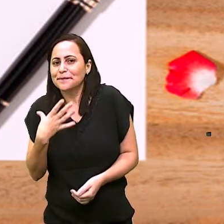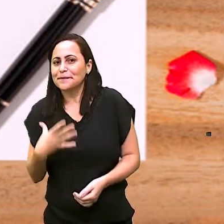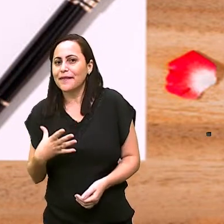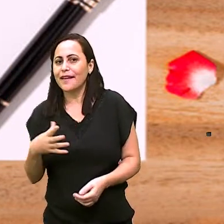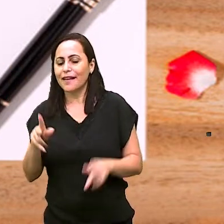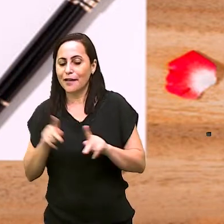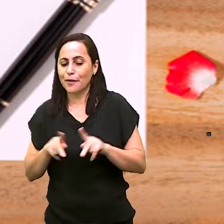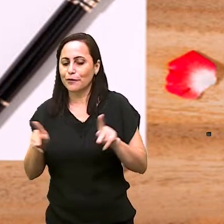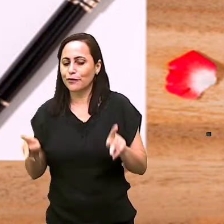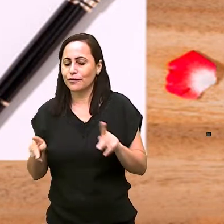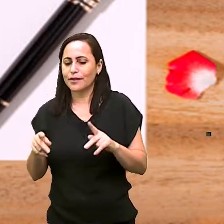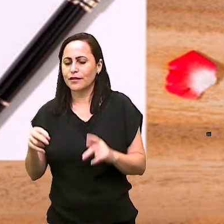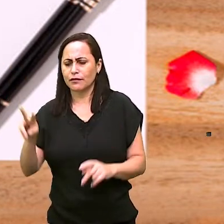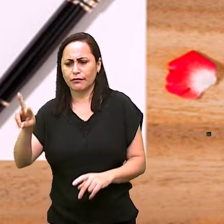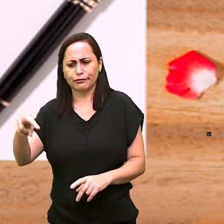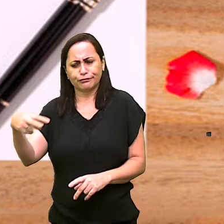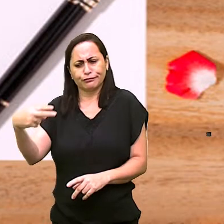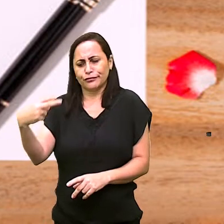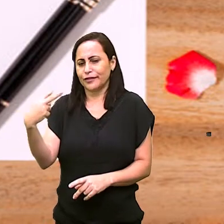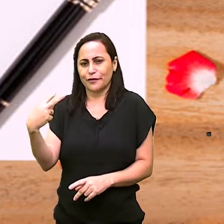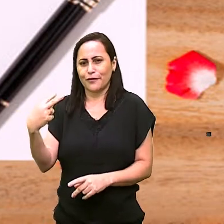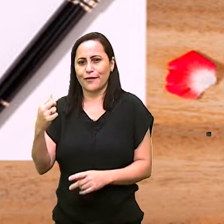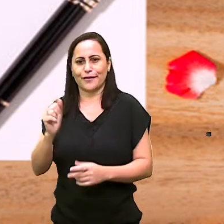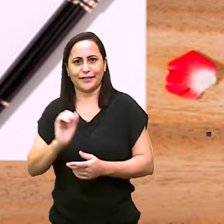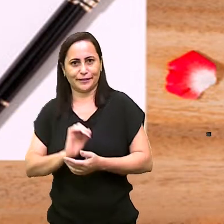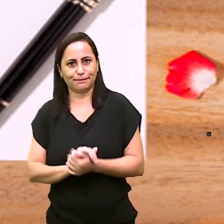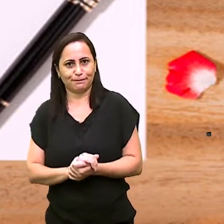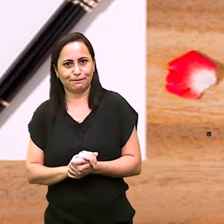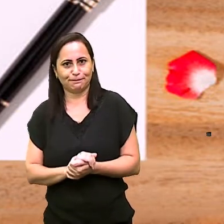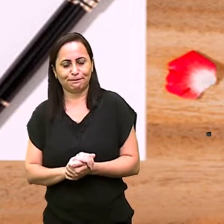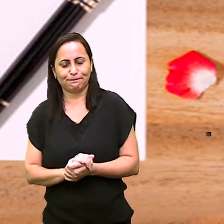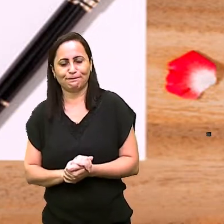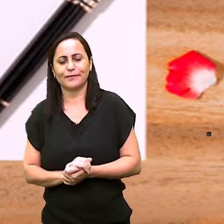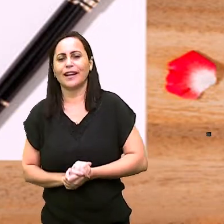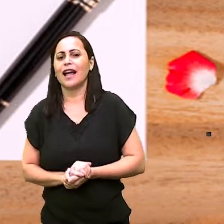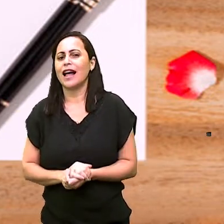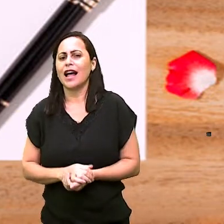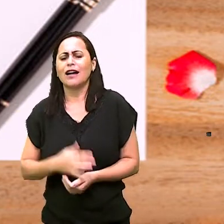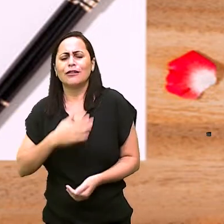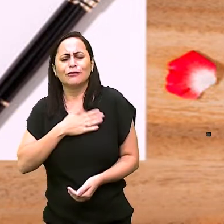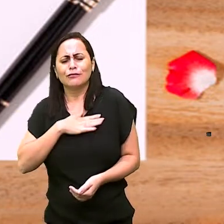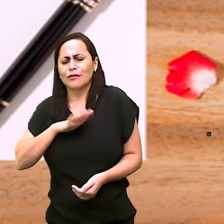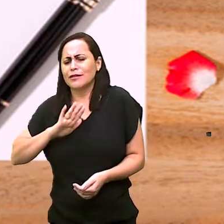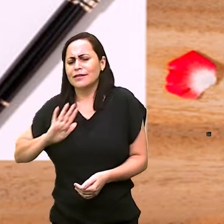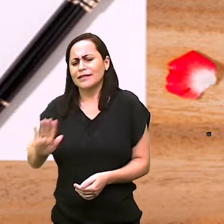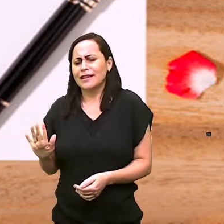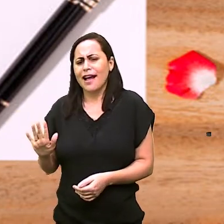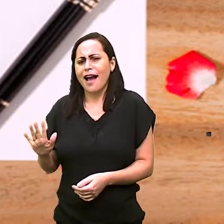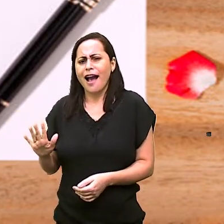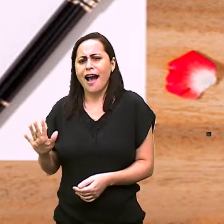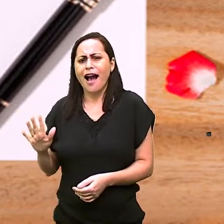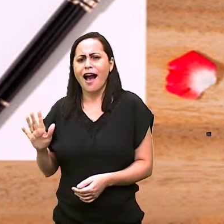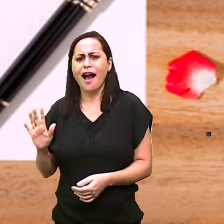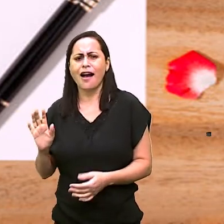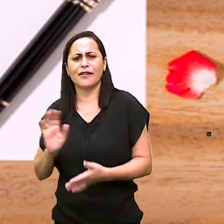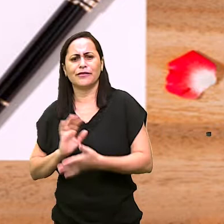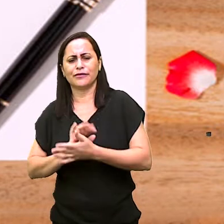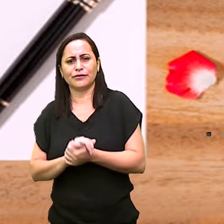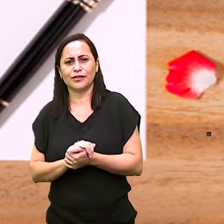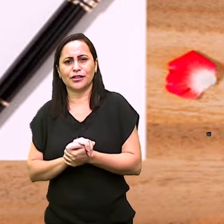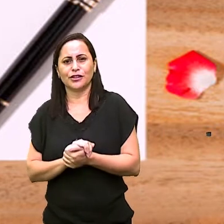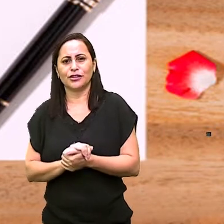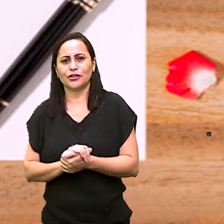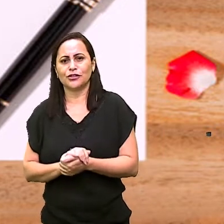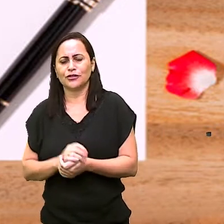se saindo mal. Não gostava de ignorar as coisas perguntadas. Só não se saía muito